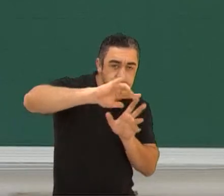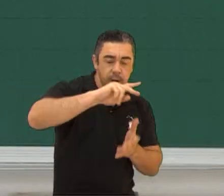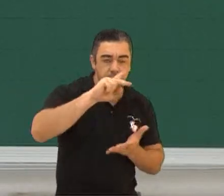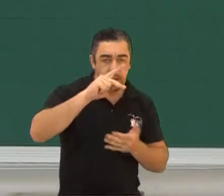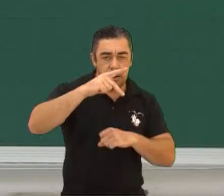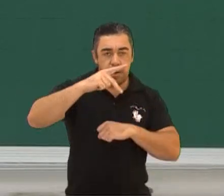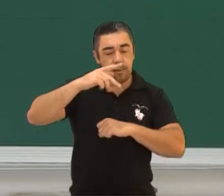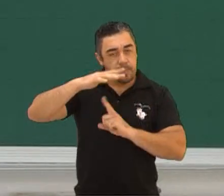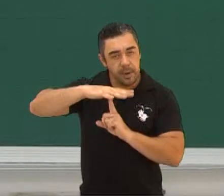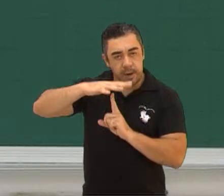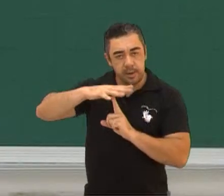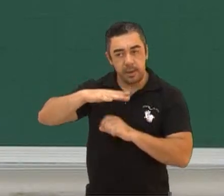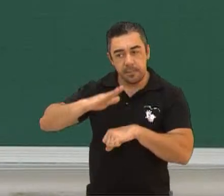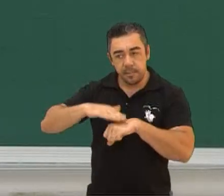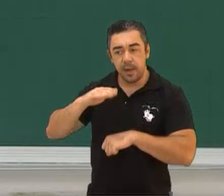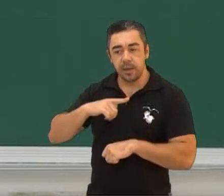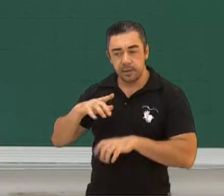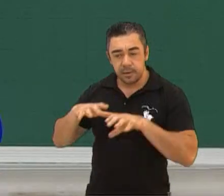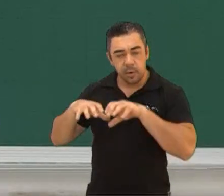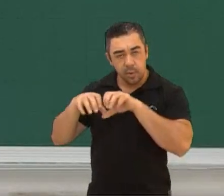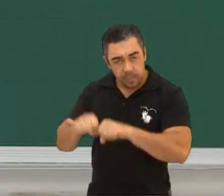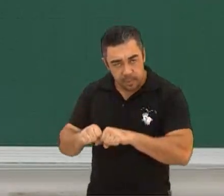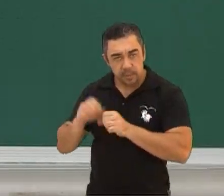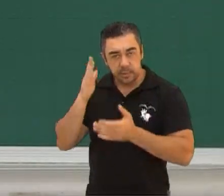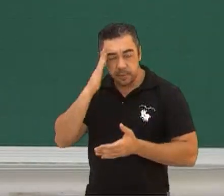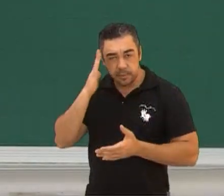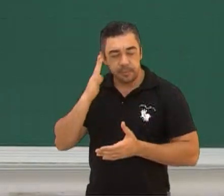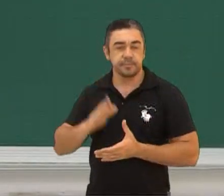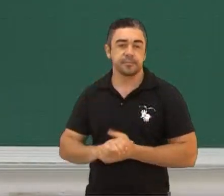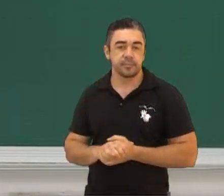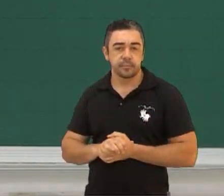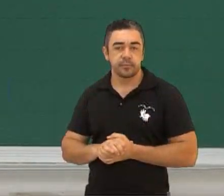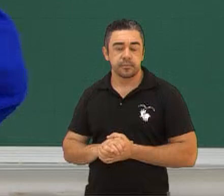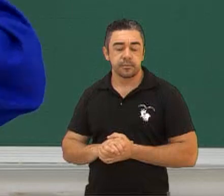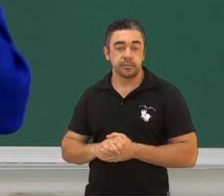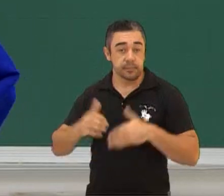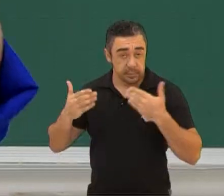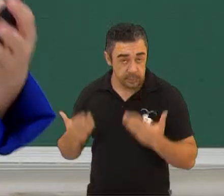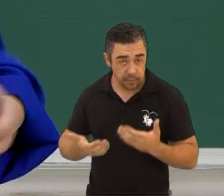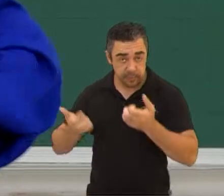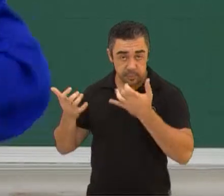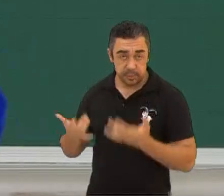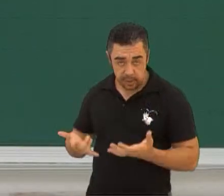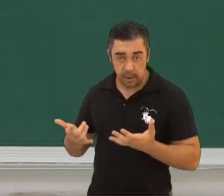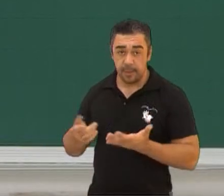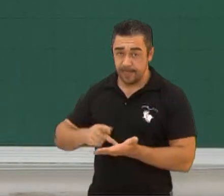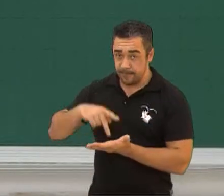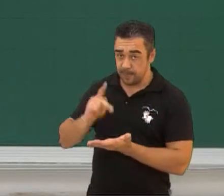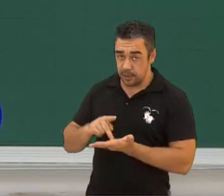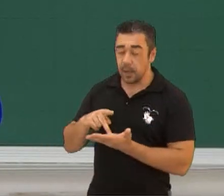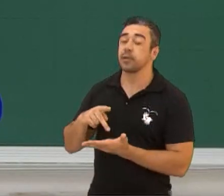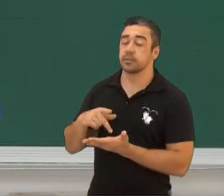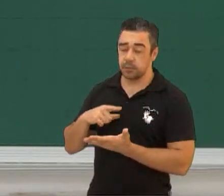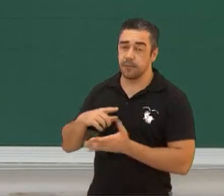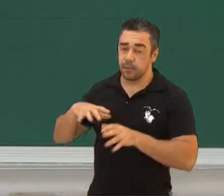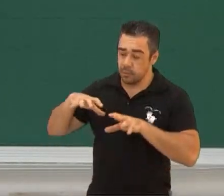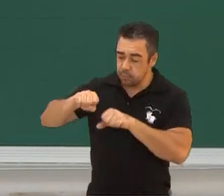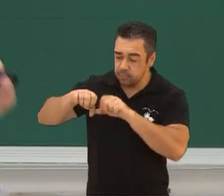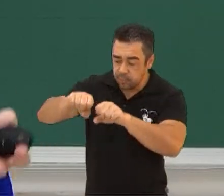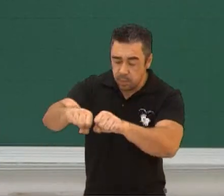vez mais ocupado e reconhecido. Então nós vamos ter literalmente esse processo de